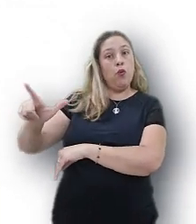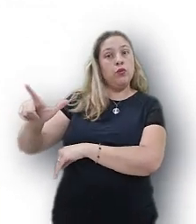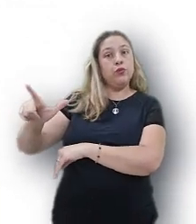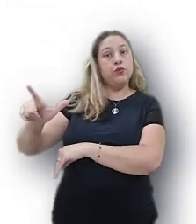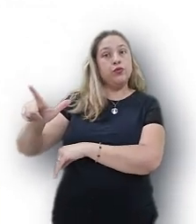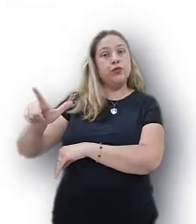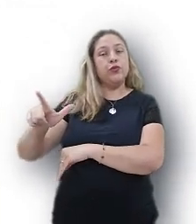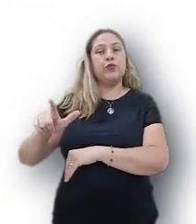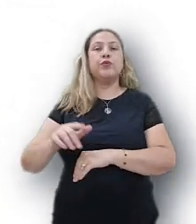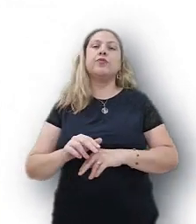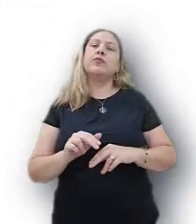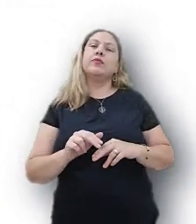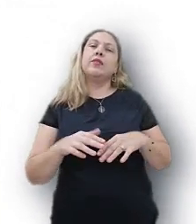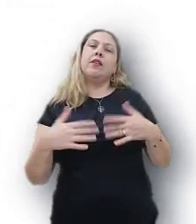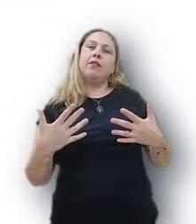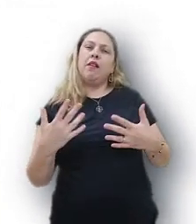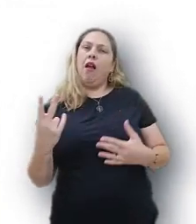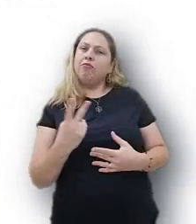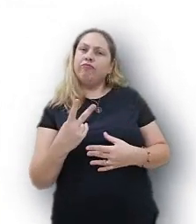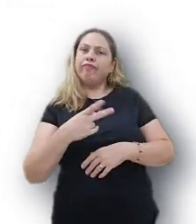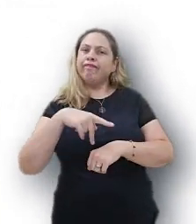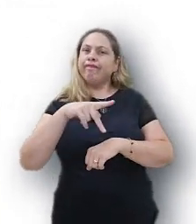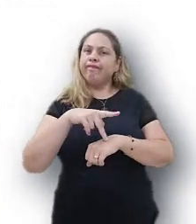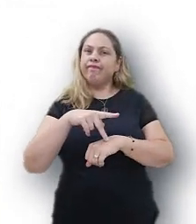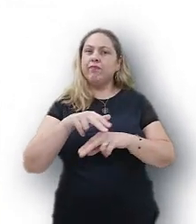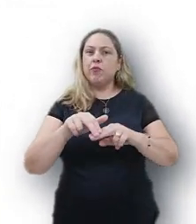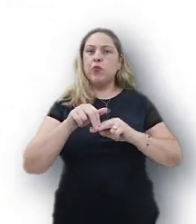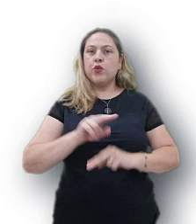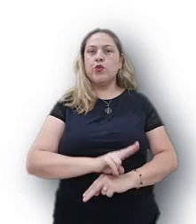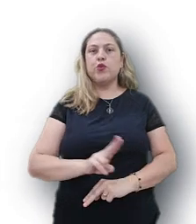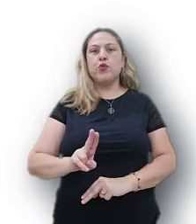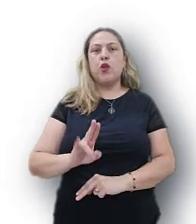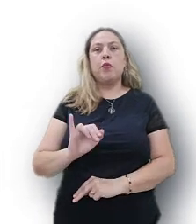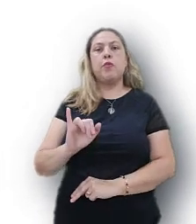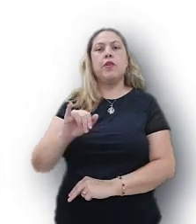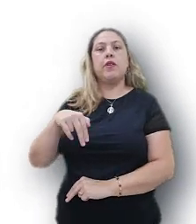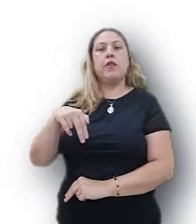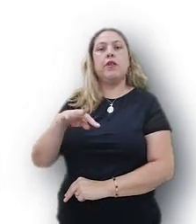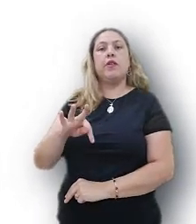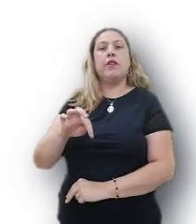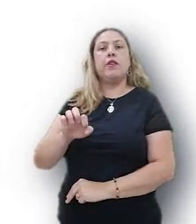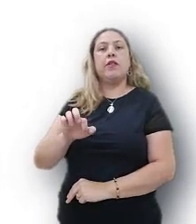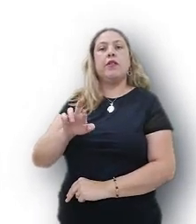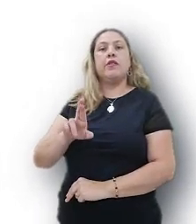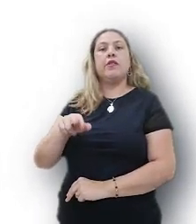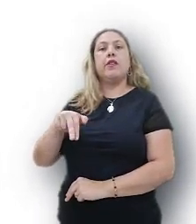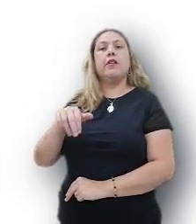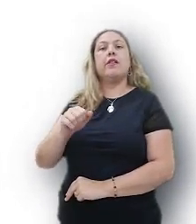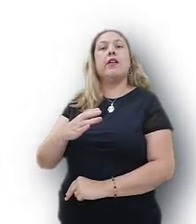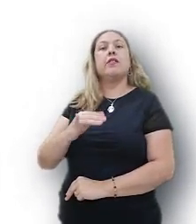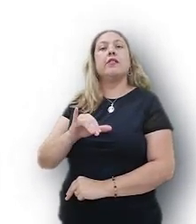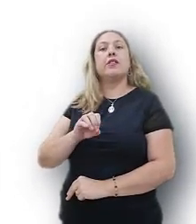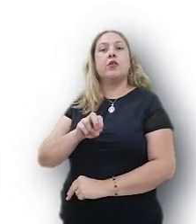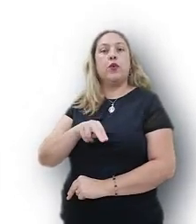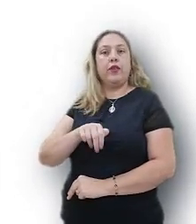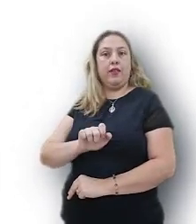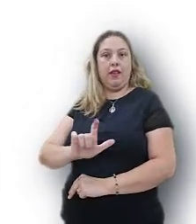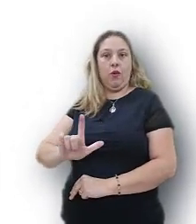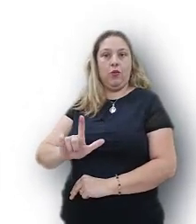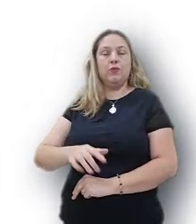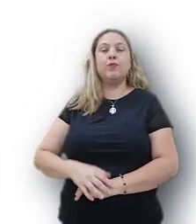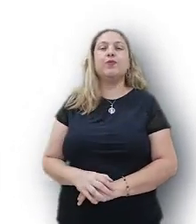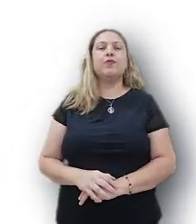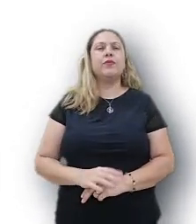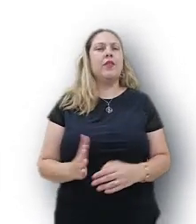para residir definitivamente em outro país. Como esse movimento se dá entre duas nações, recebe o